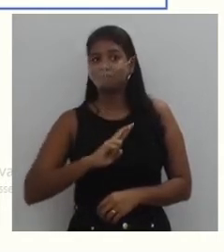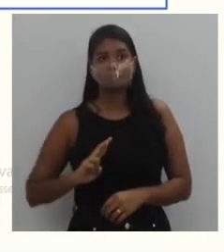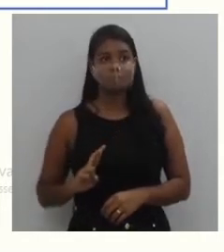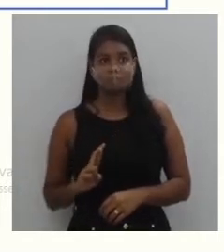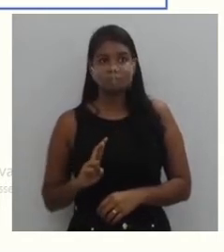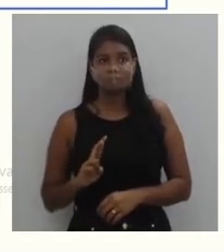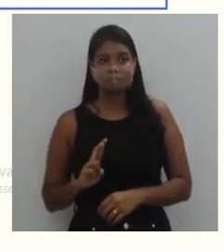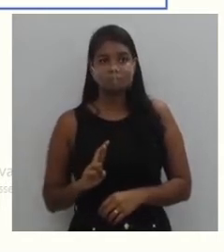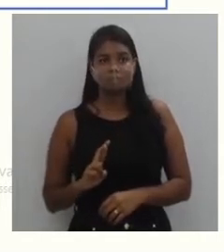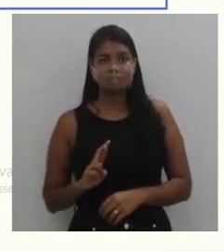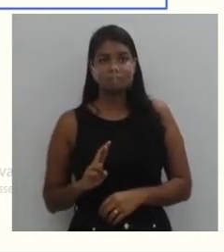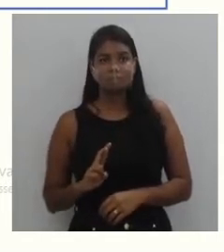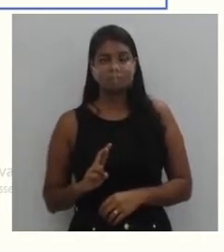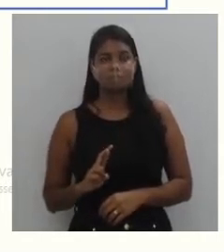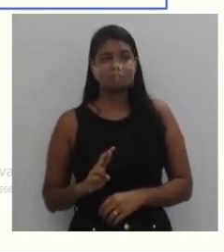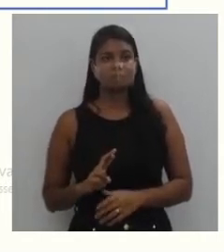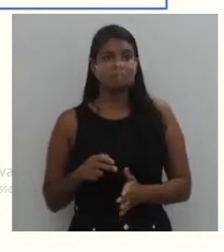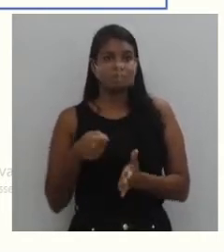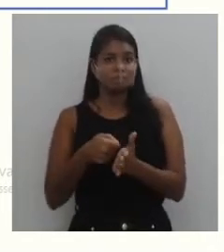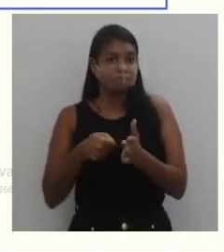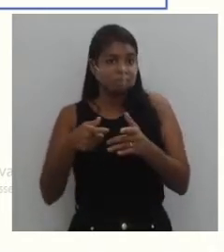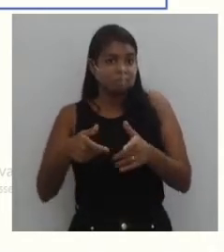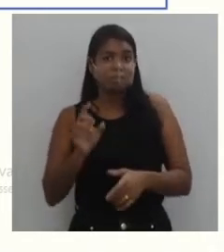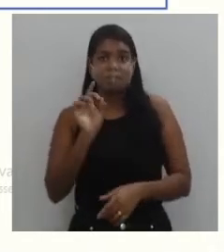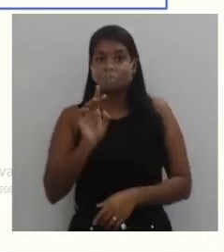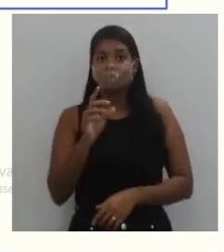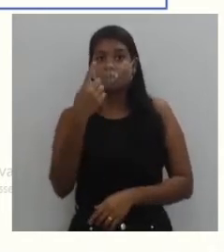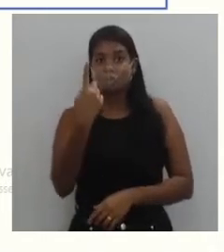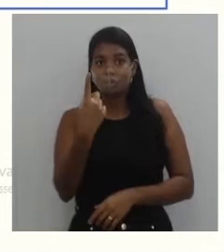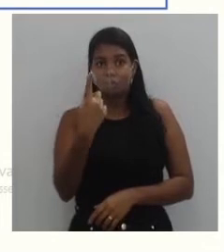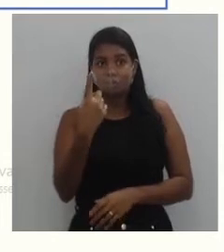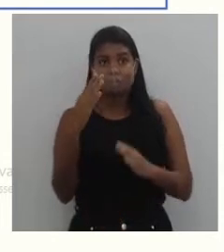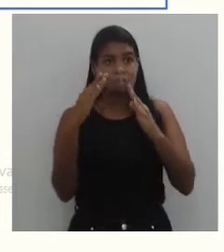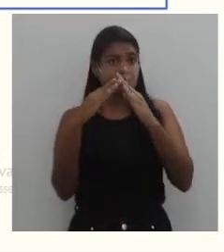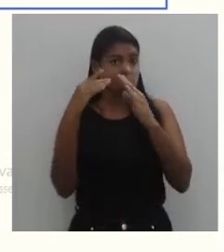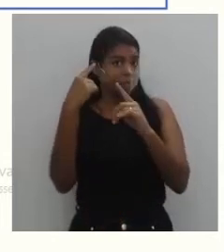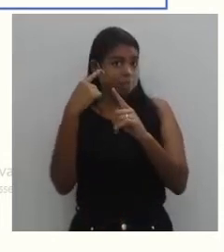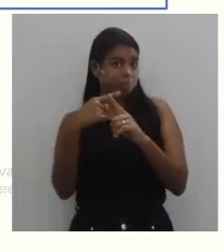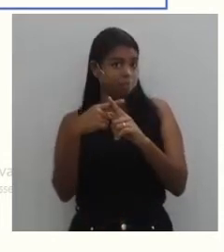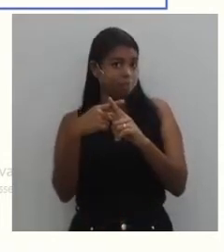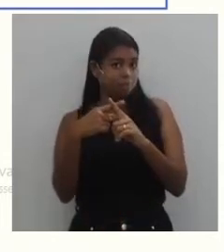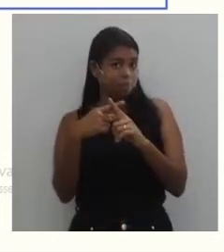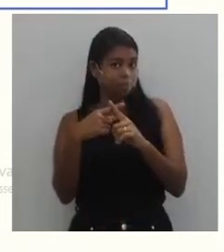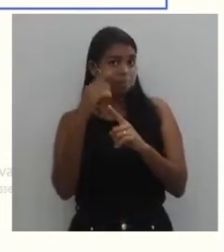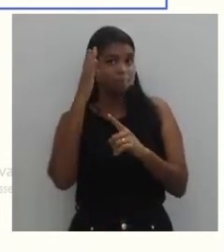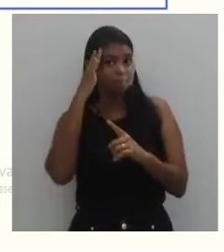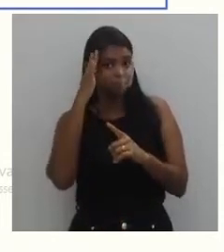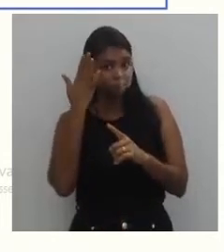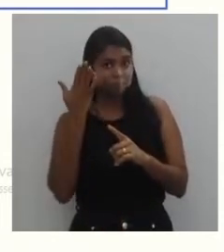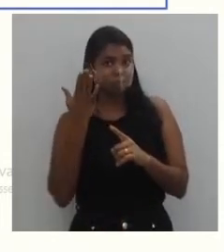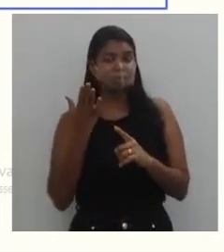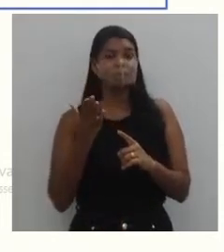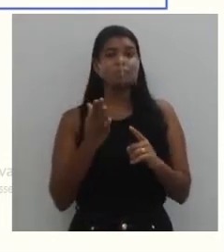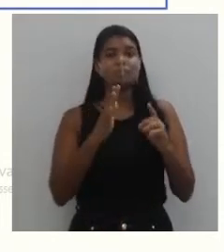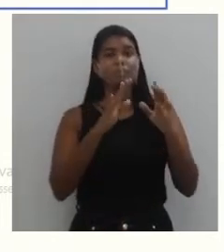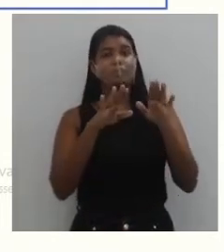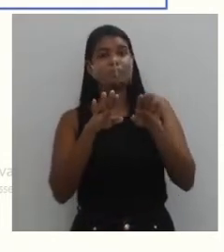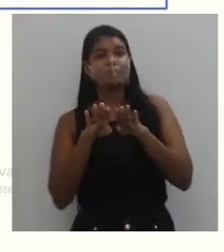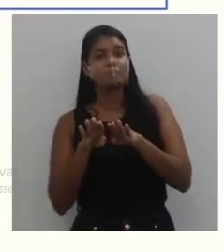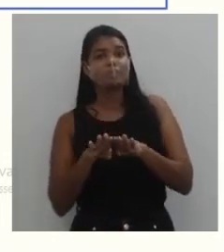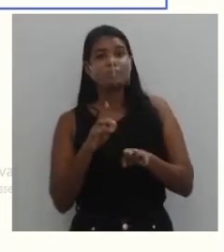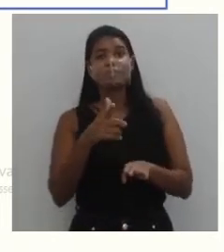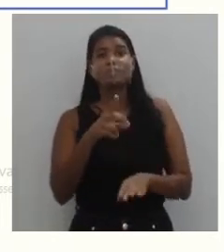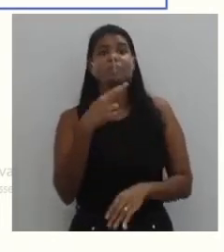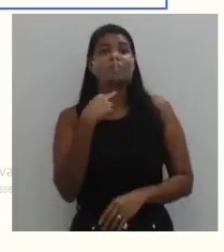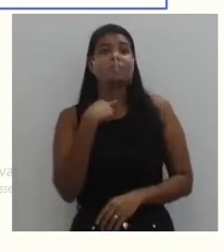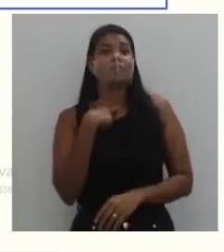tem religião oficial. Não pode ter uma igreja subviciada, ou seja, que está atrelada